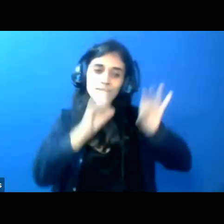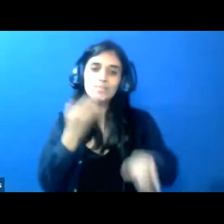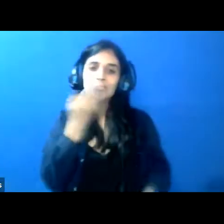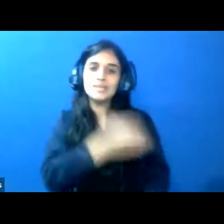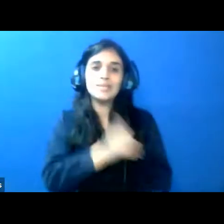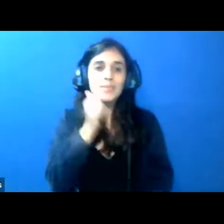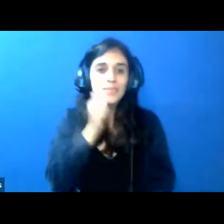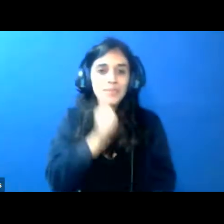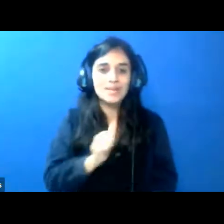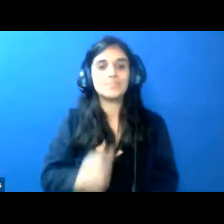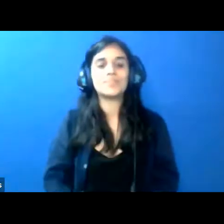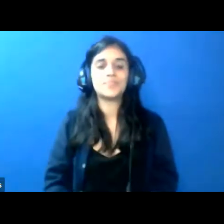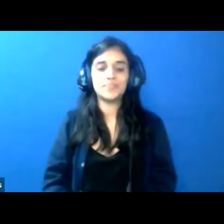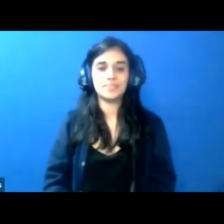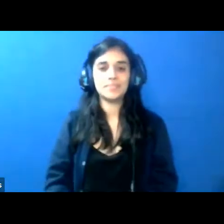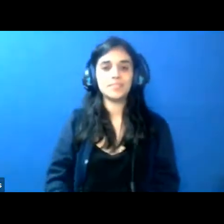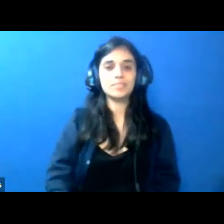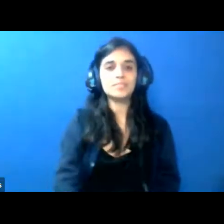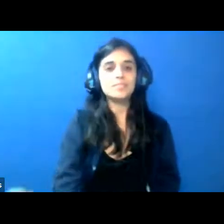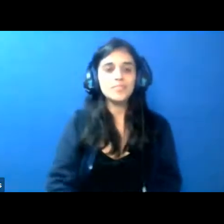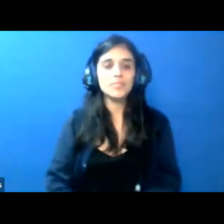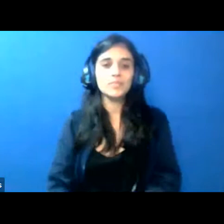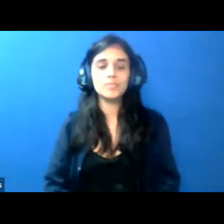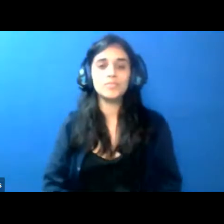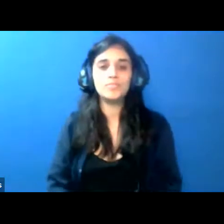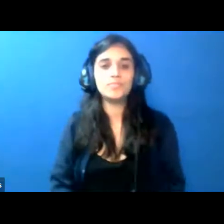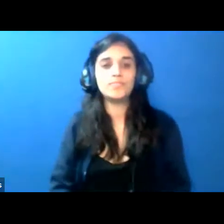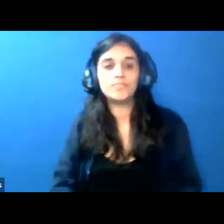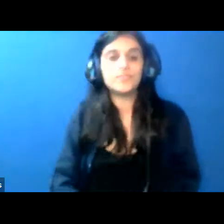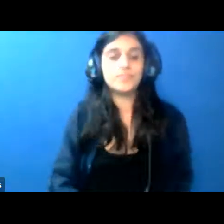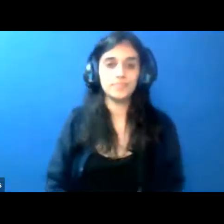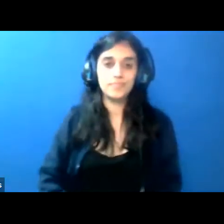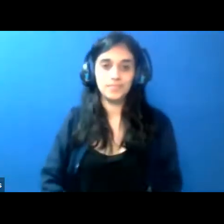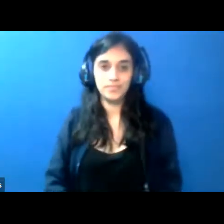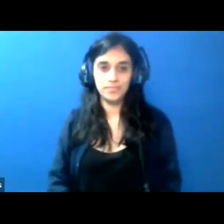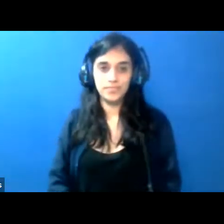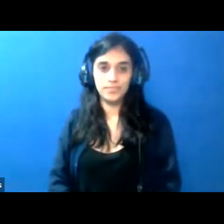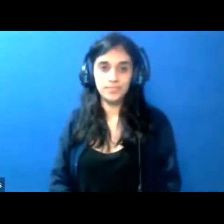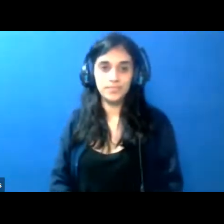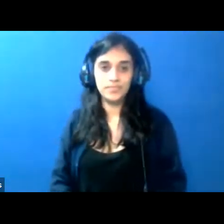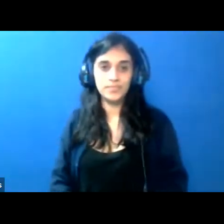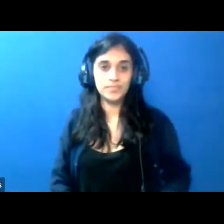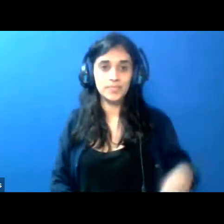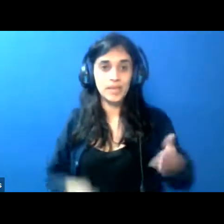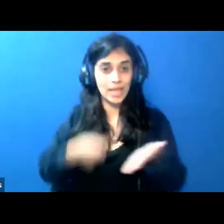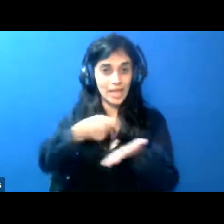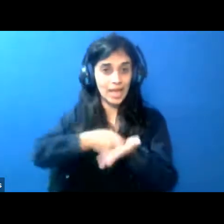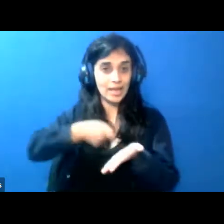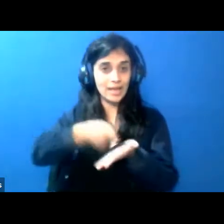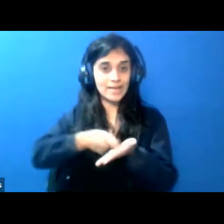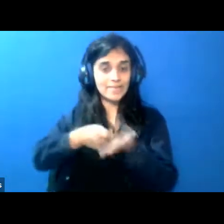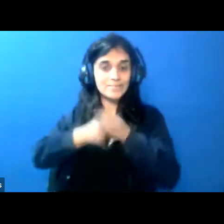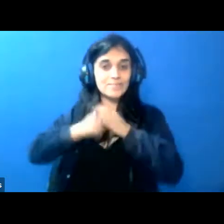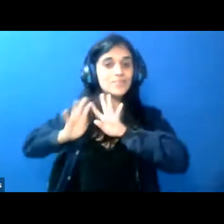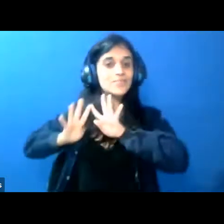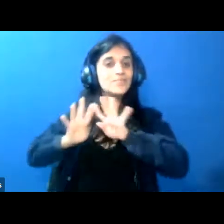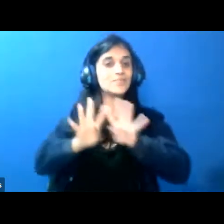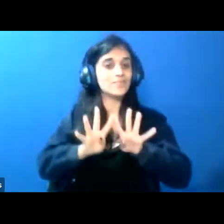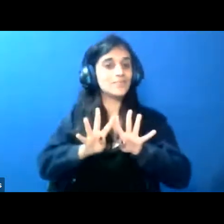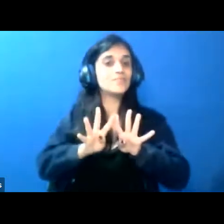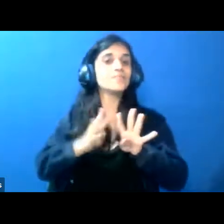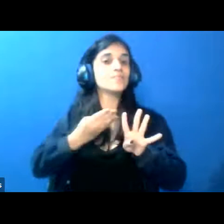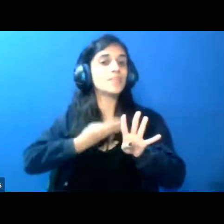Ele diz assim: porque a luta não é só dos companheiros,